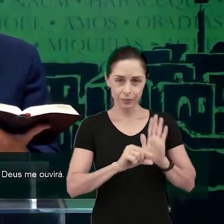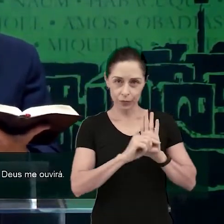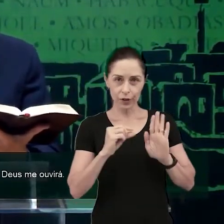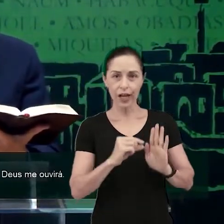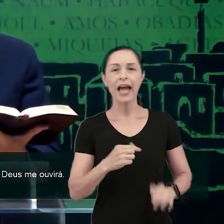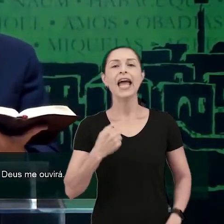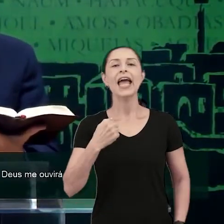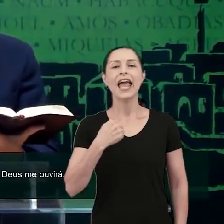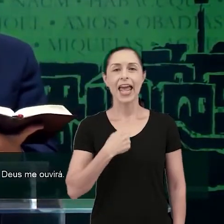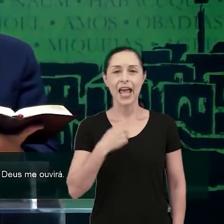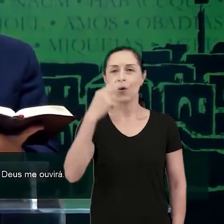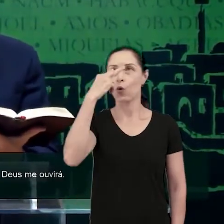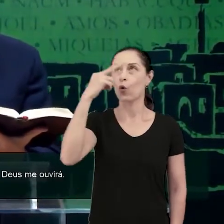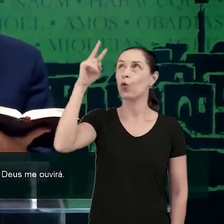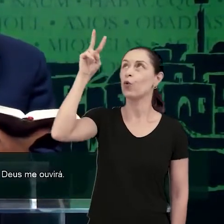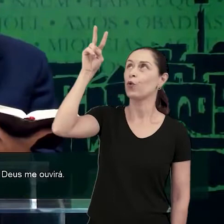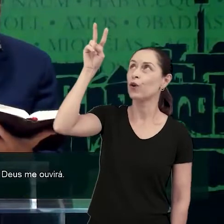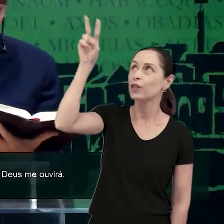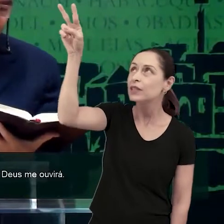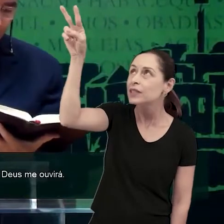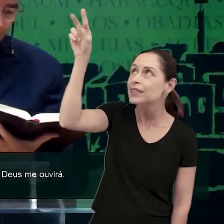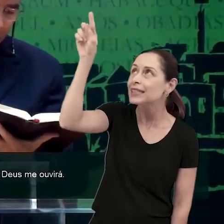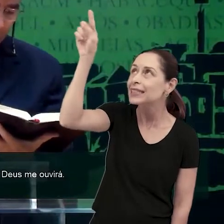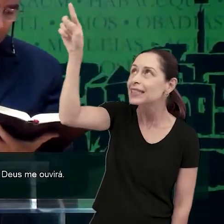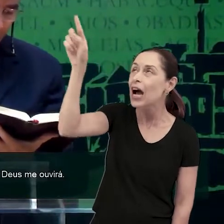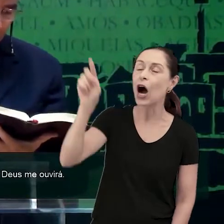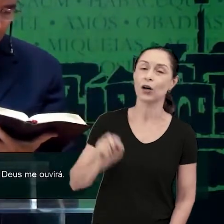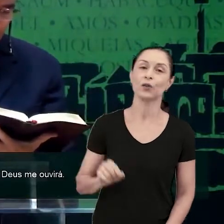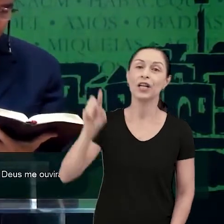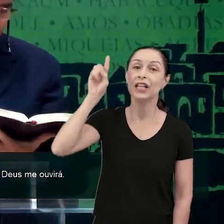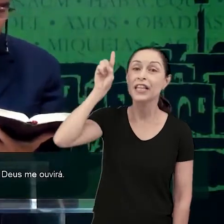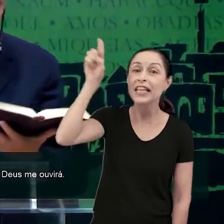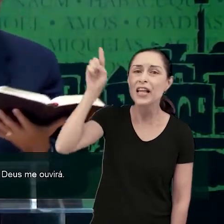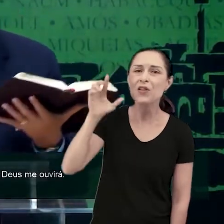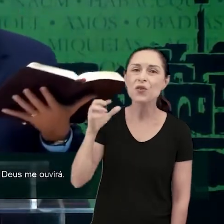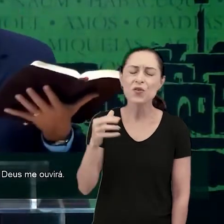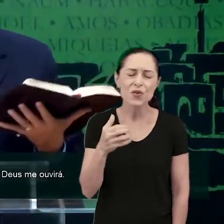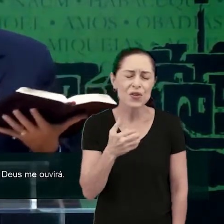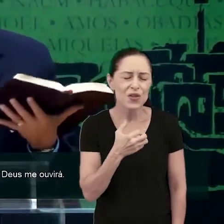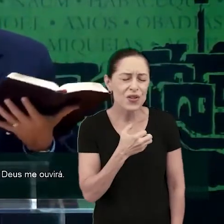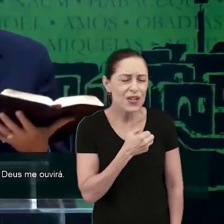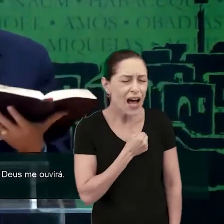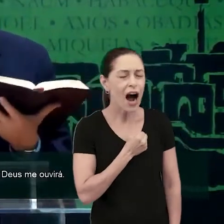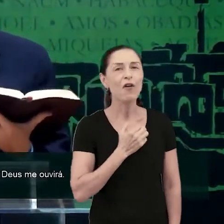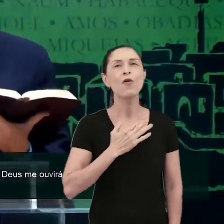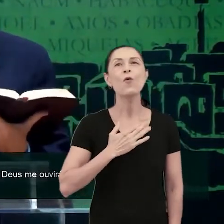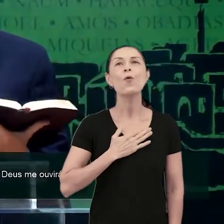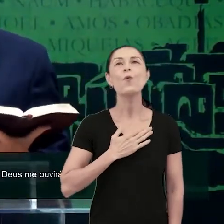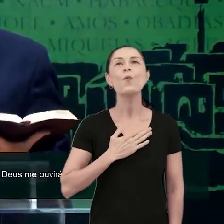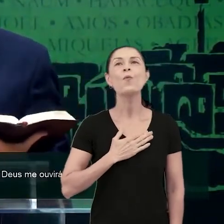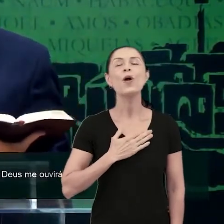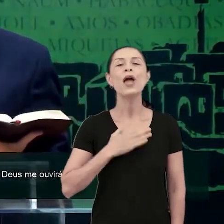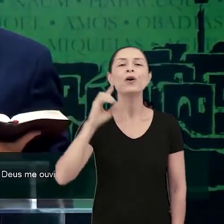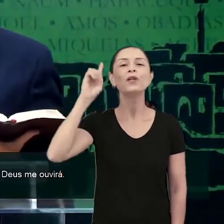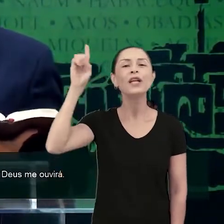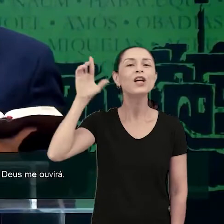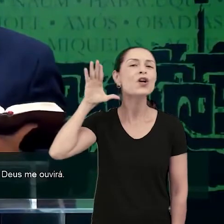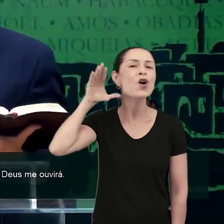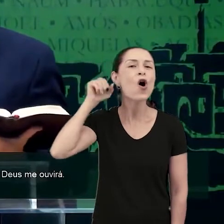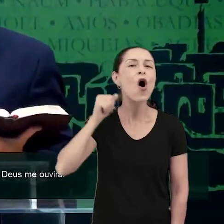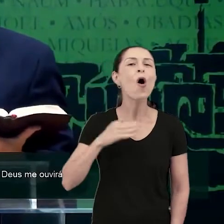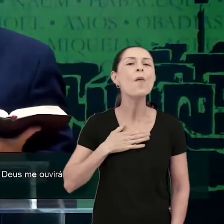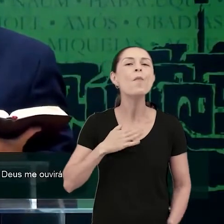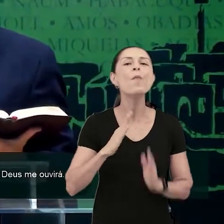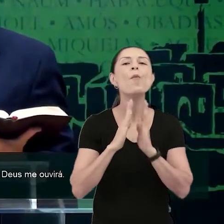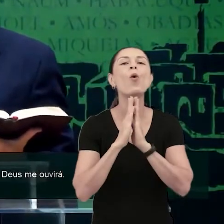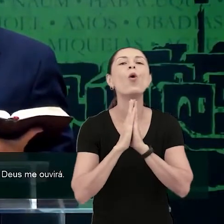olharei para o Senhor e esperarei no Deus da minha salvação. o meu Deus me ouvirá. Hoje